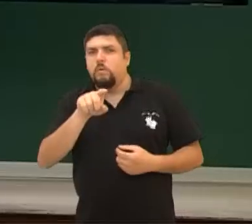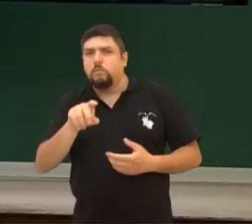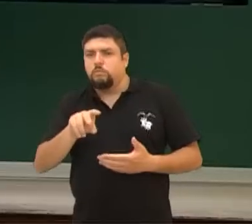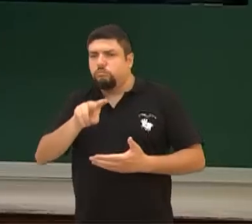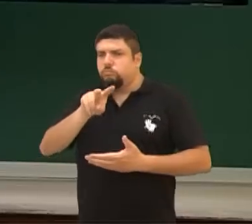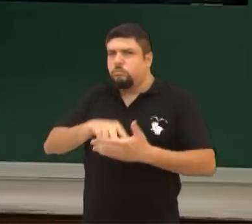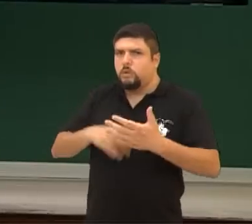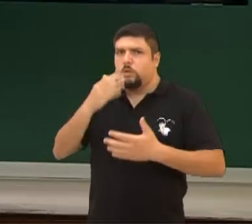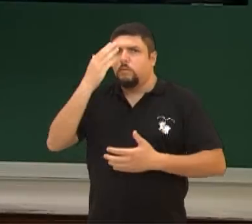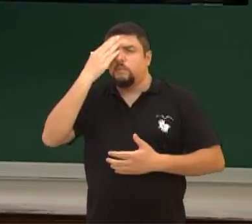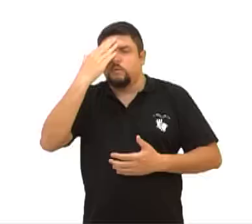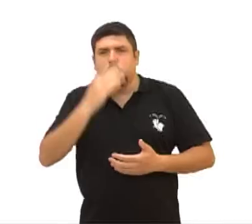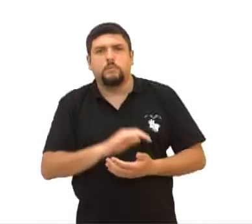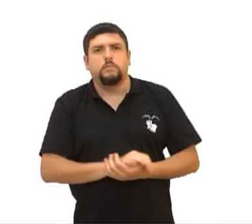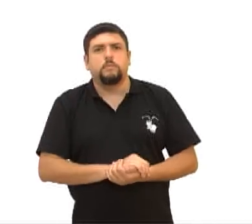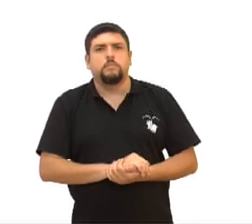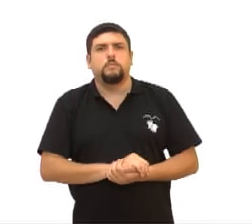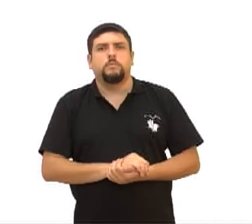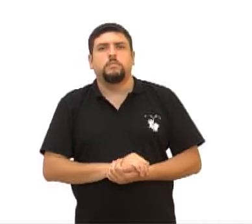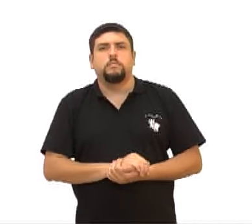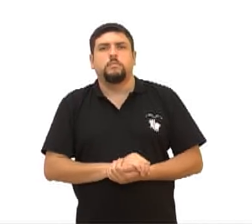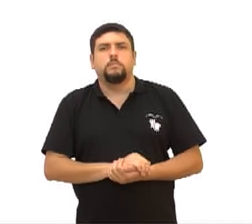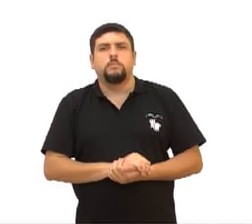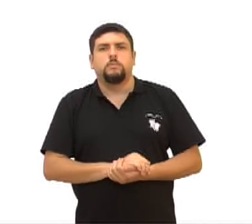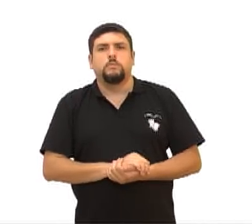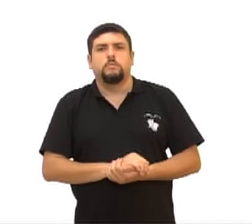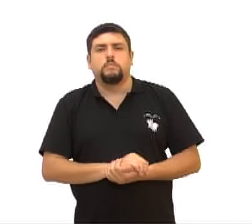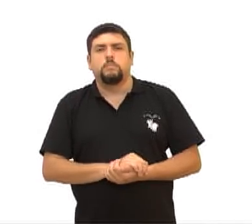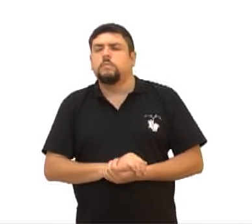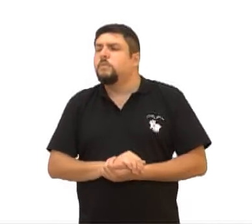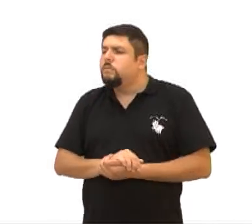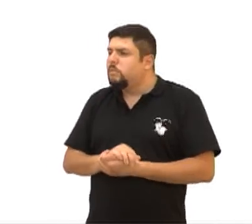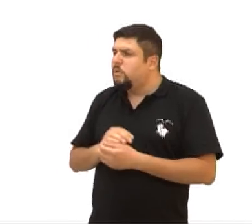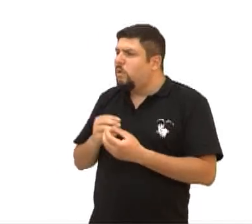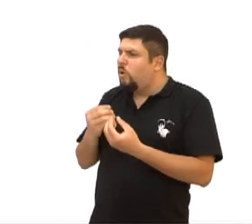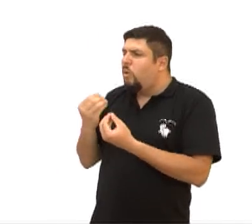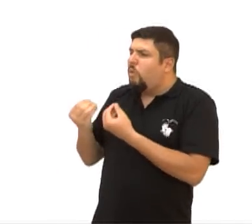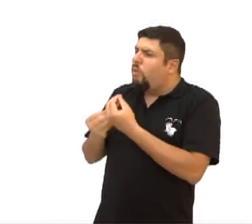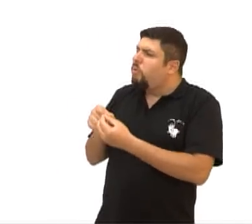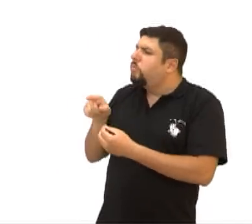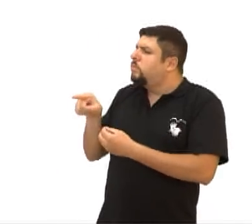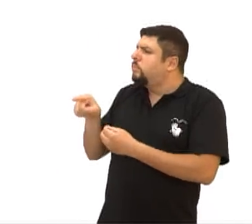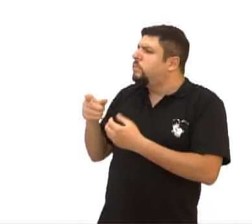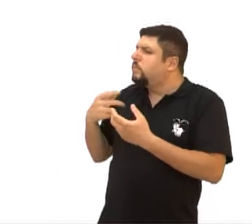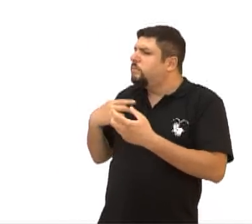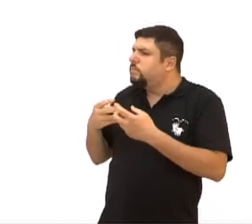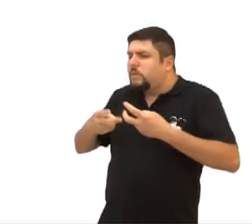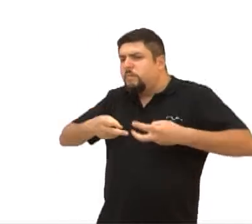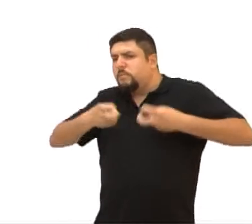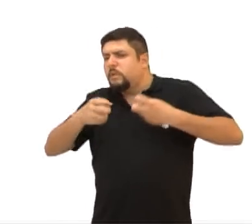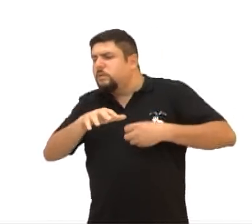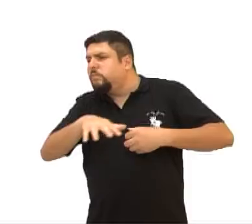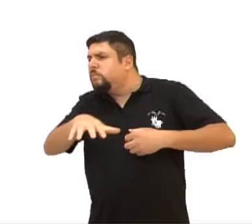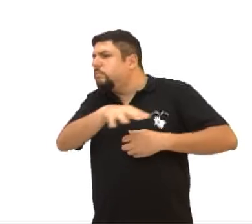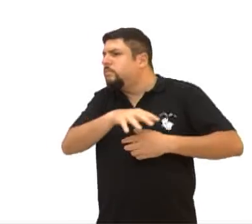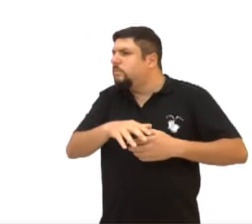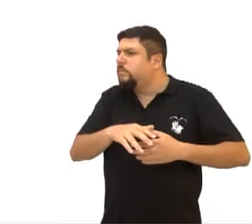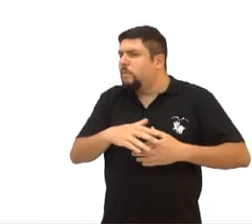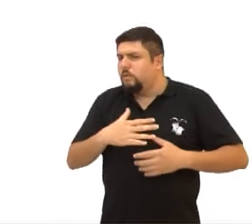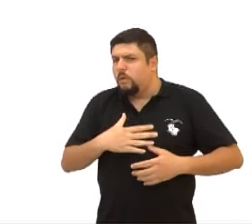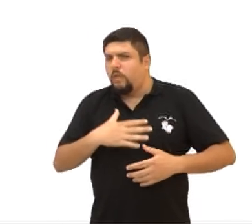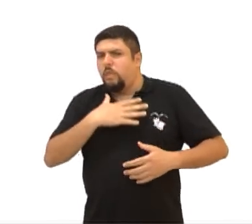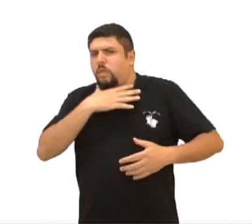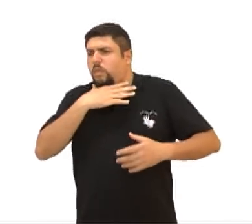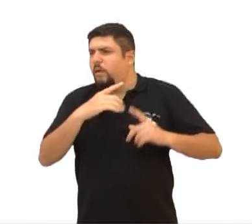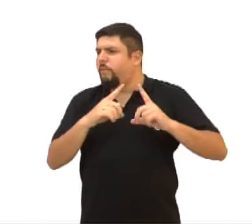vocês vão saber, né? Vamos lá? Agência Brasil. Como o senhor vê esse cenário atual de crise no